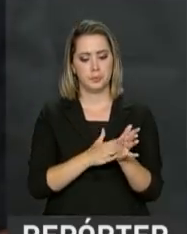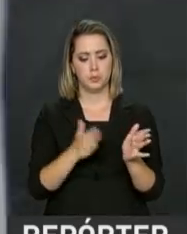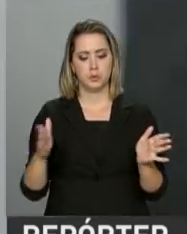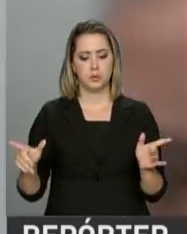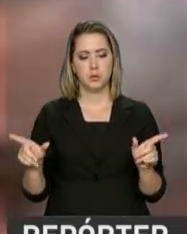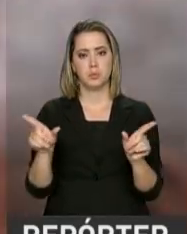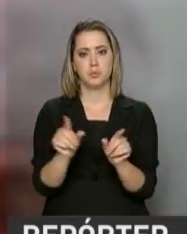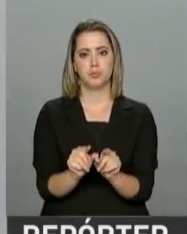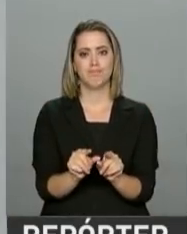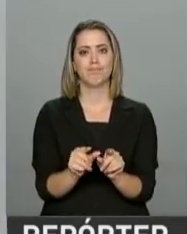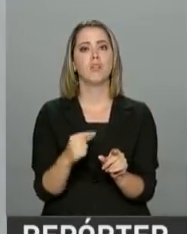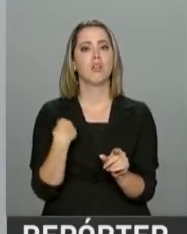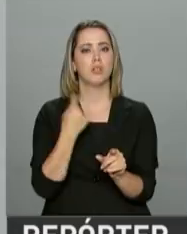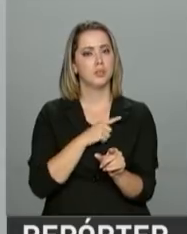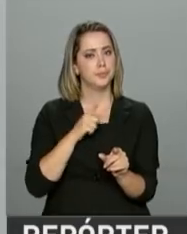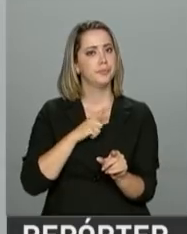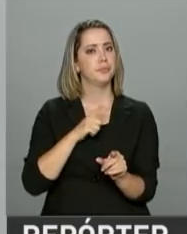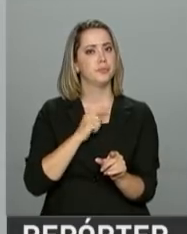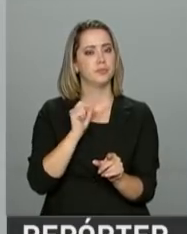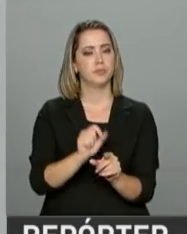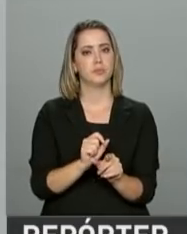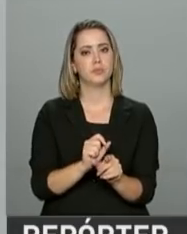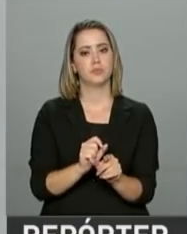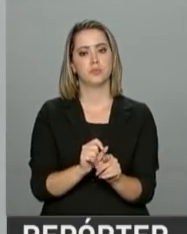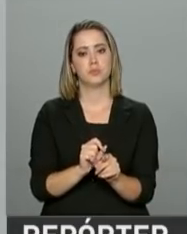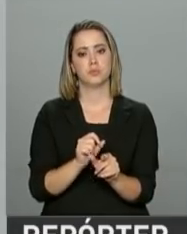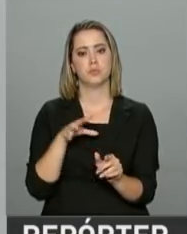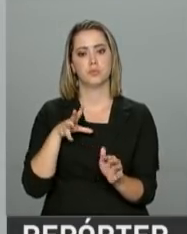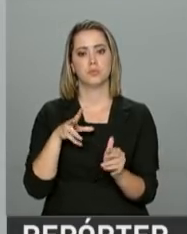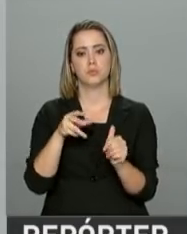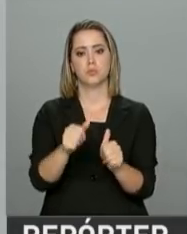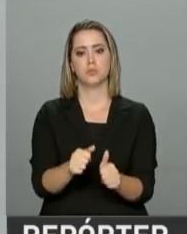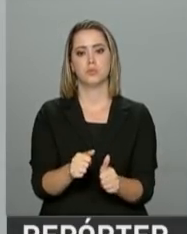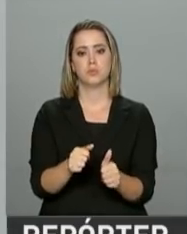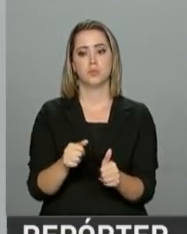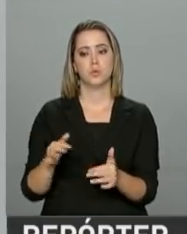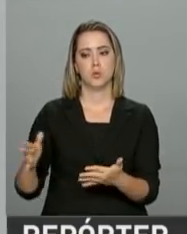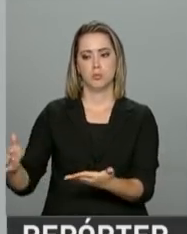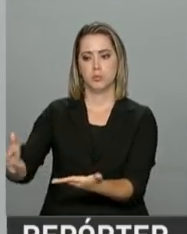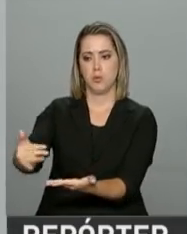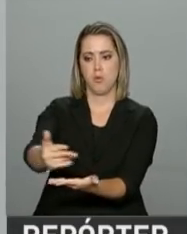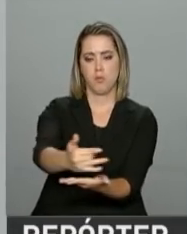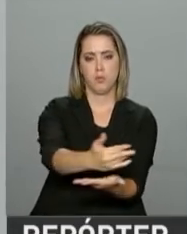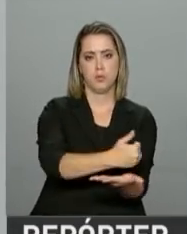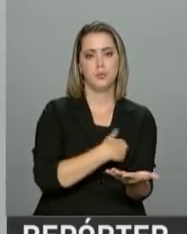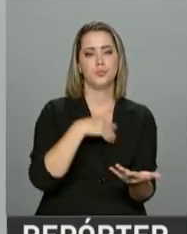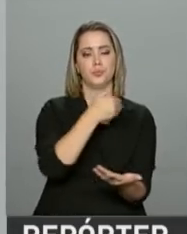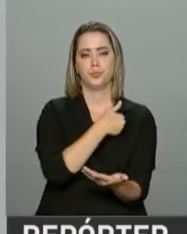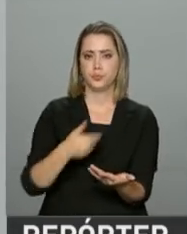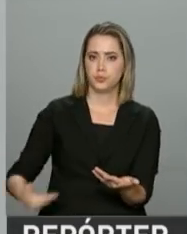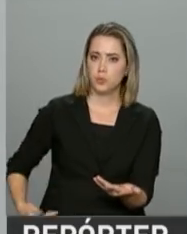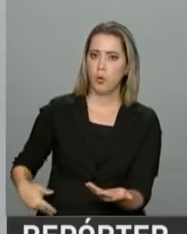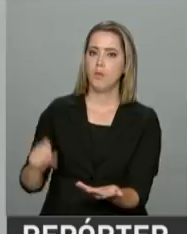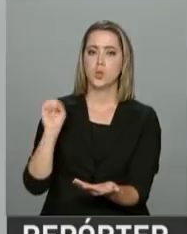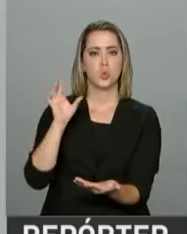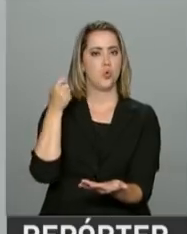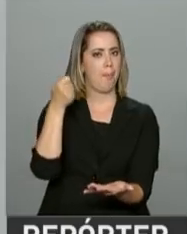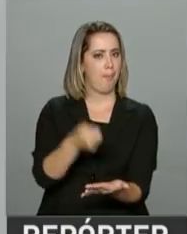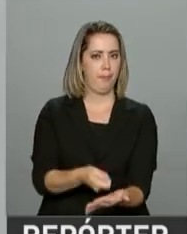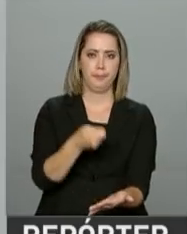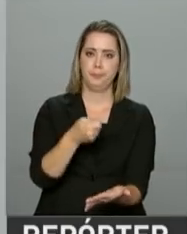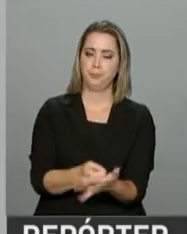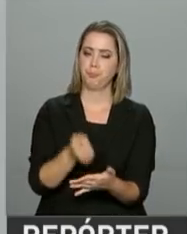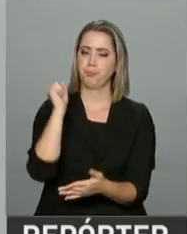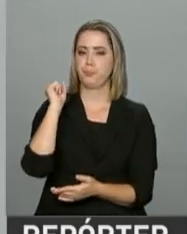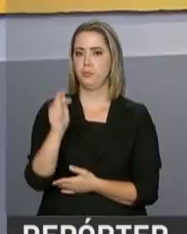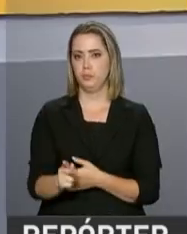muito pequeno nós teremos a totalidade da arrecadação do governo federal destinada a pagar